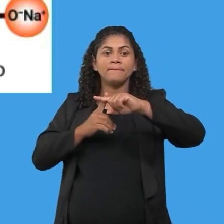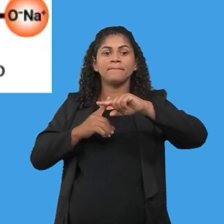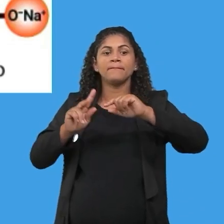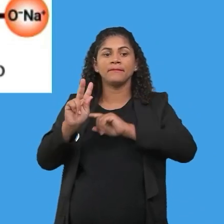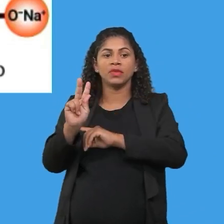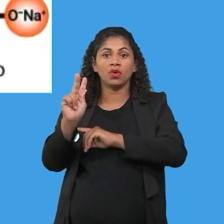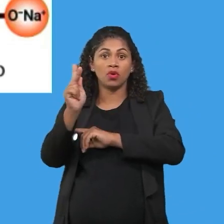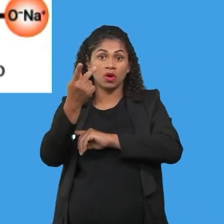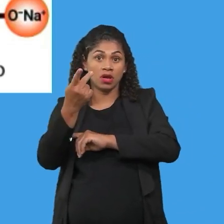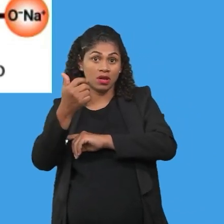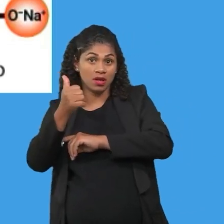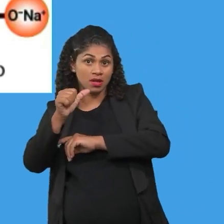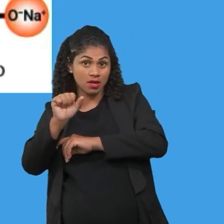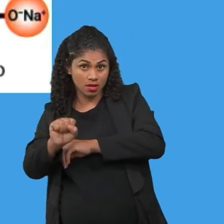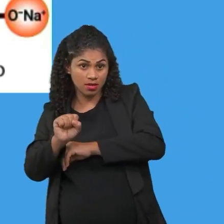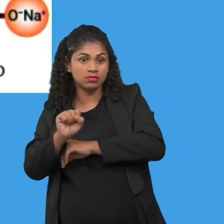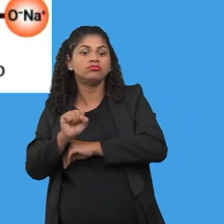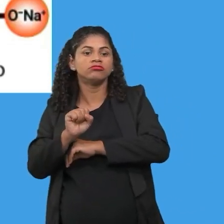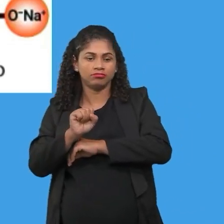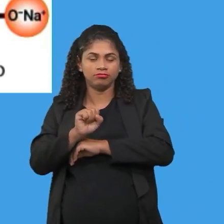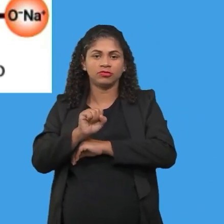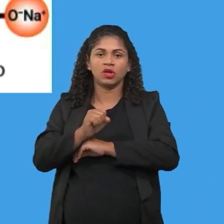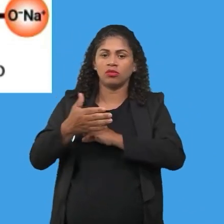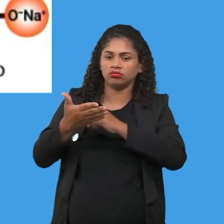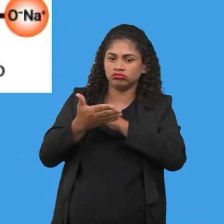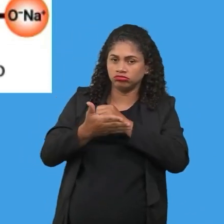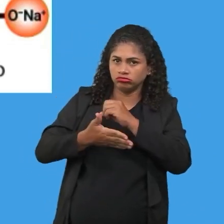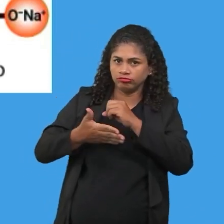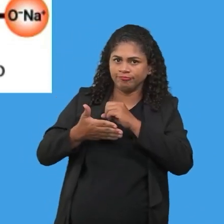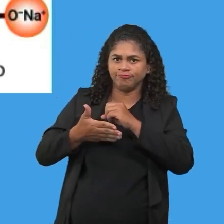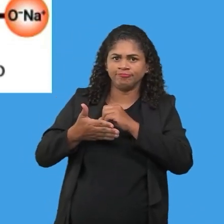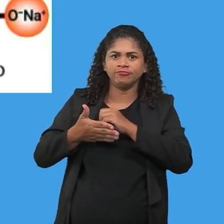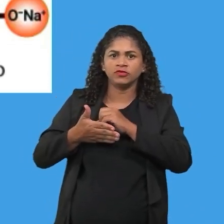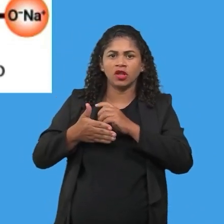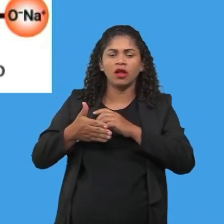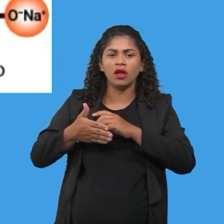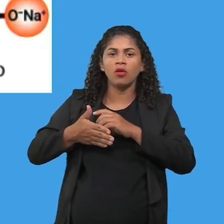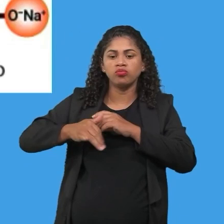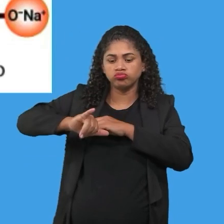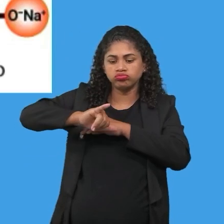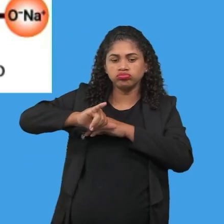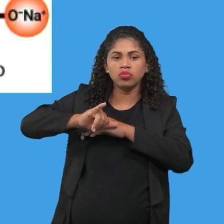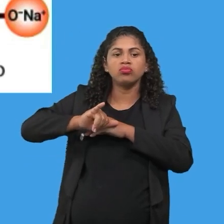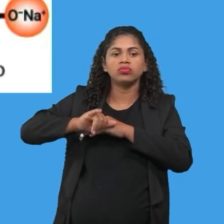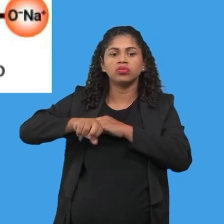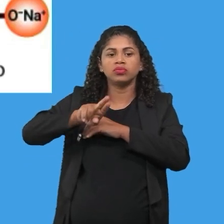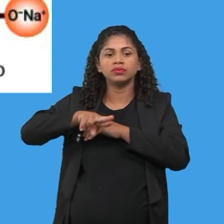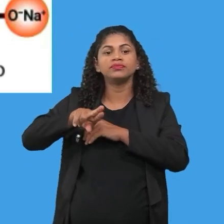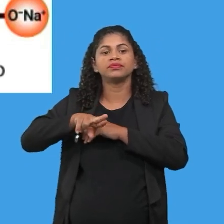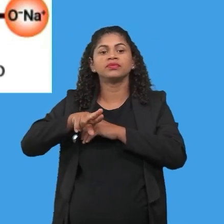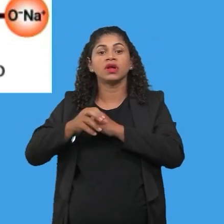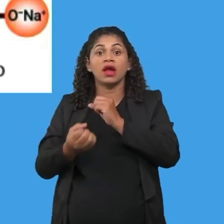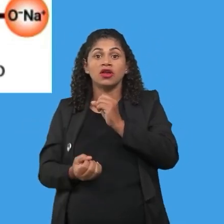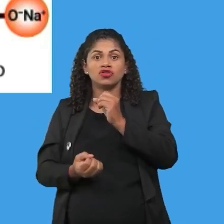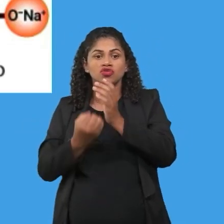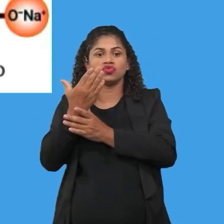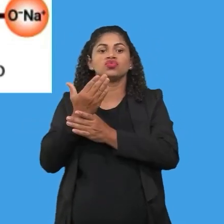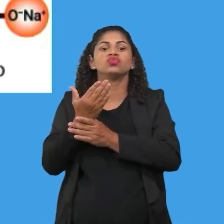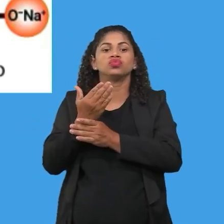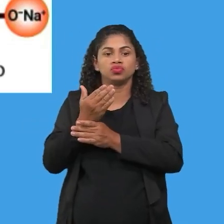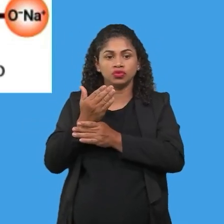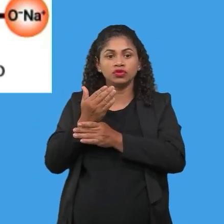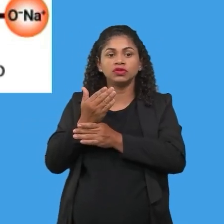de sódio, que é o quê? Uma base bem forte, formando ali o glicerol, ou a glicerina e